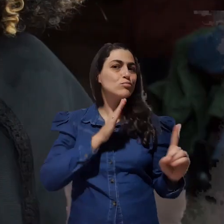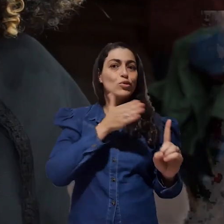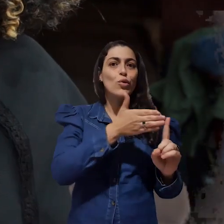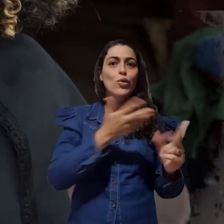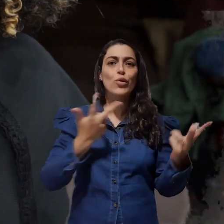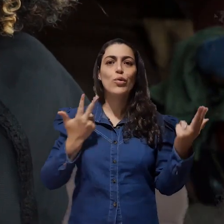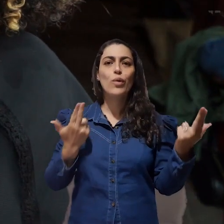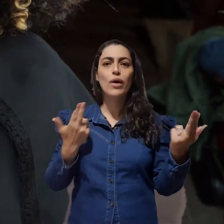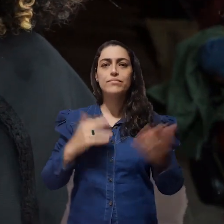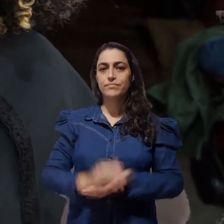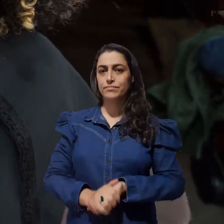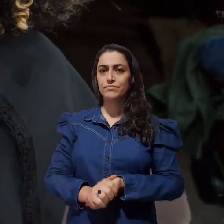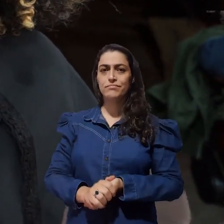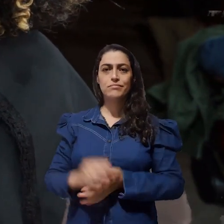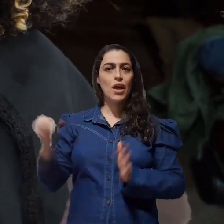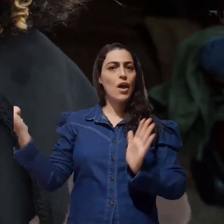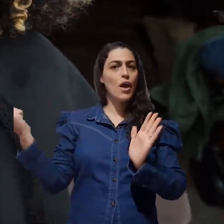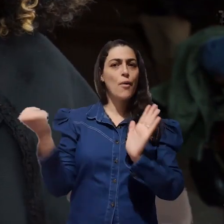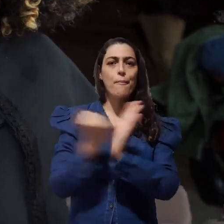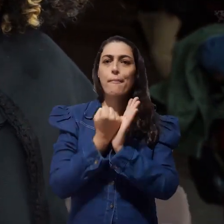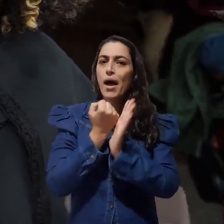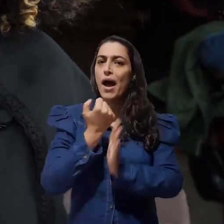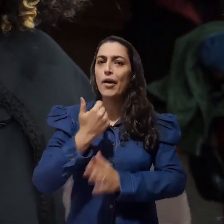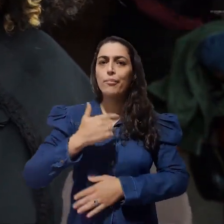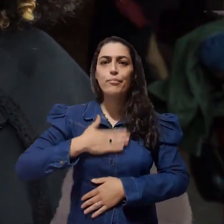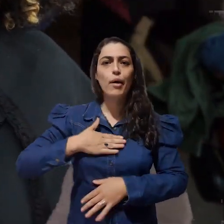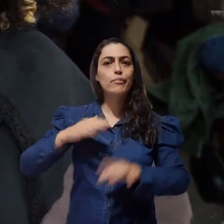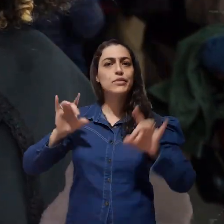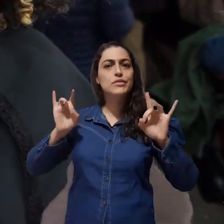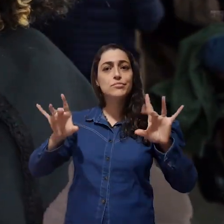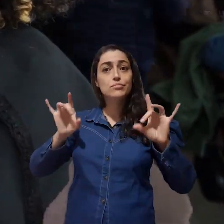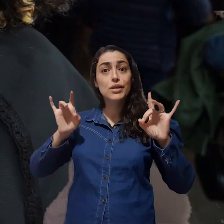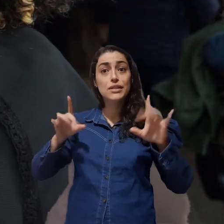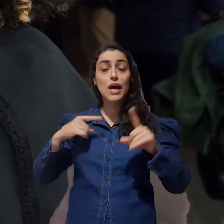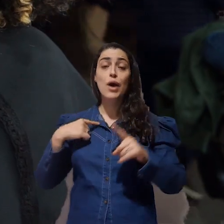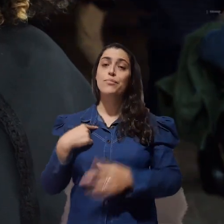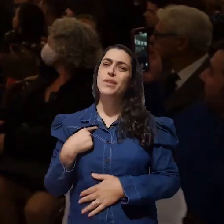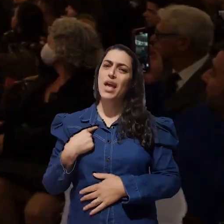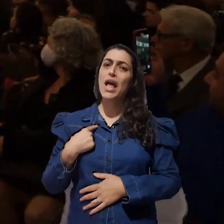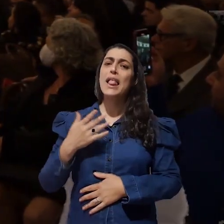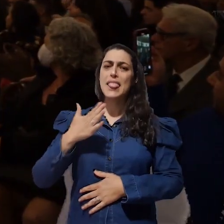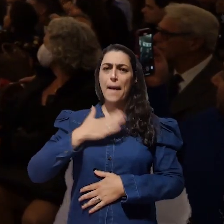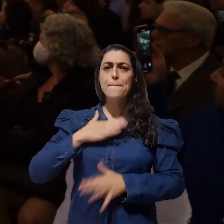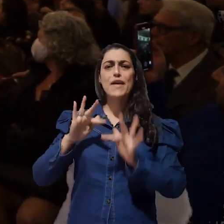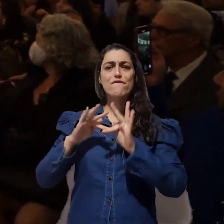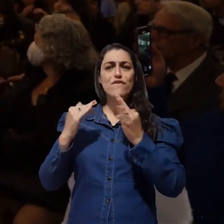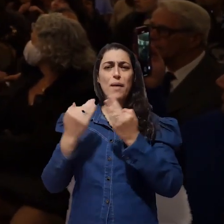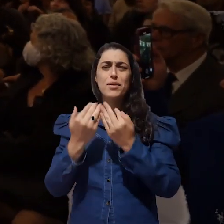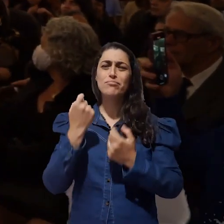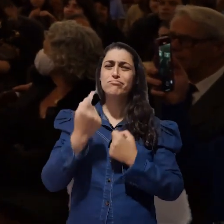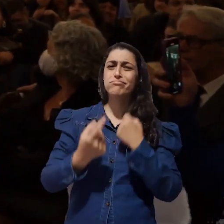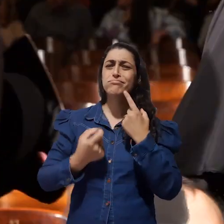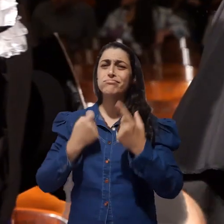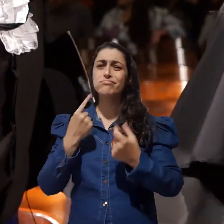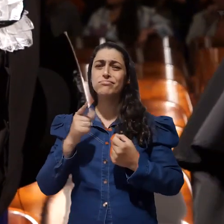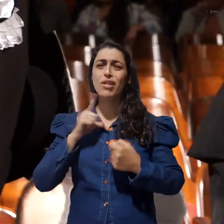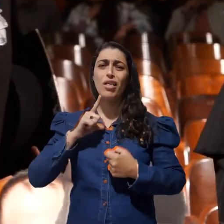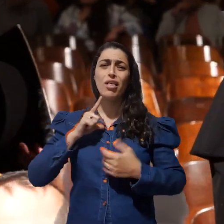mim é muito especial. Eu sou uma das poucas da minha família a ter esse privilégio.